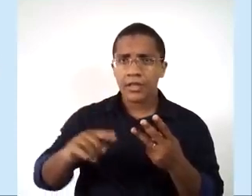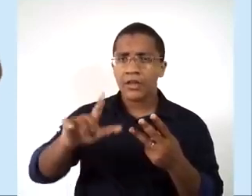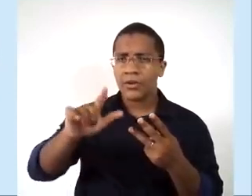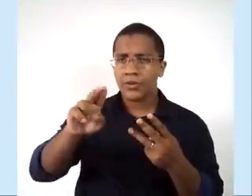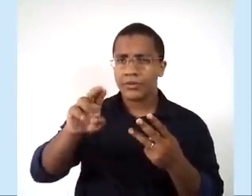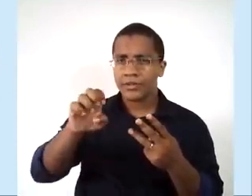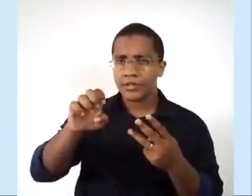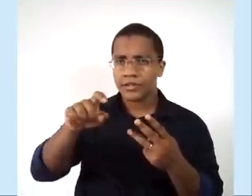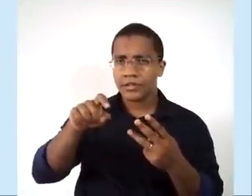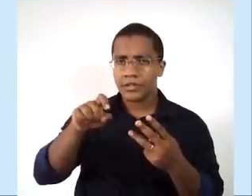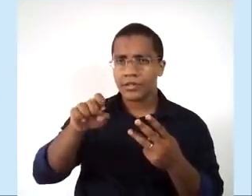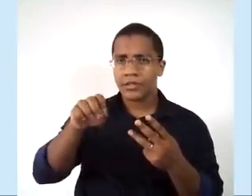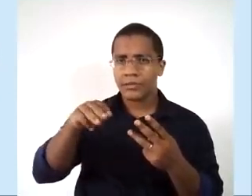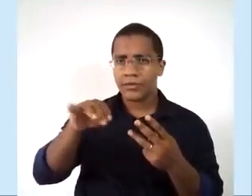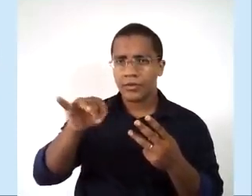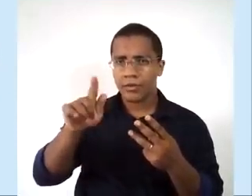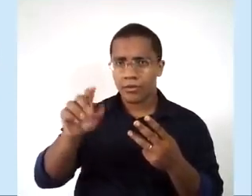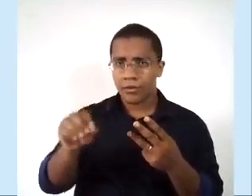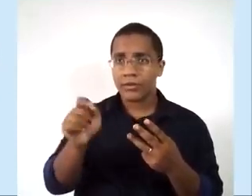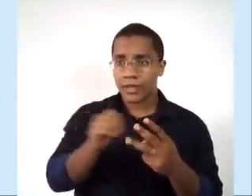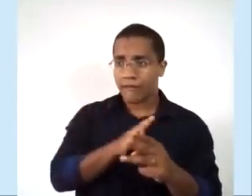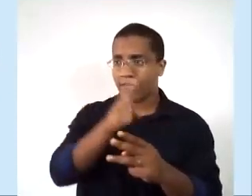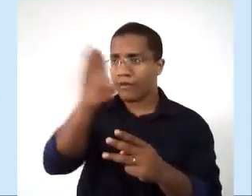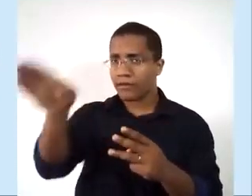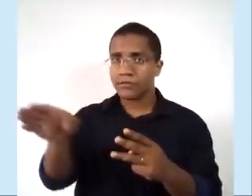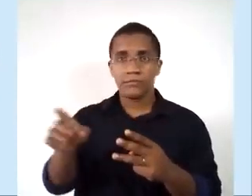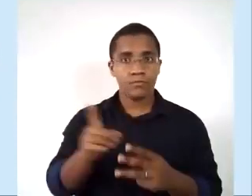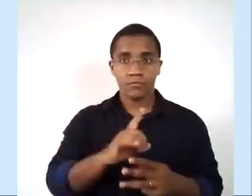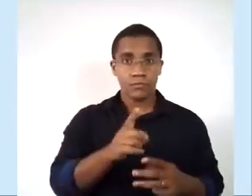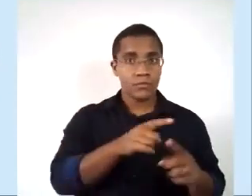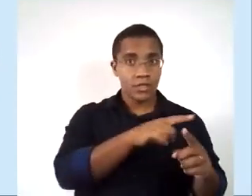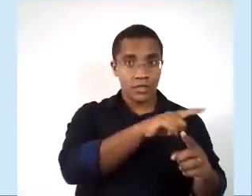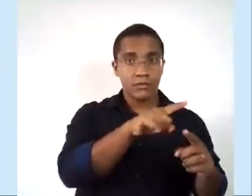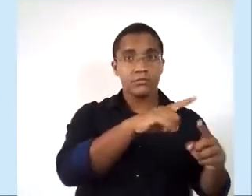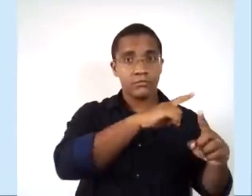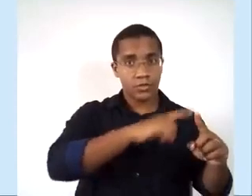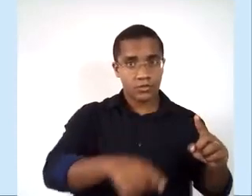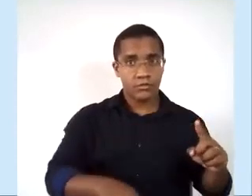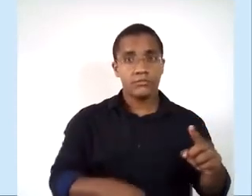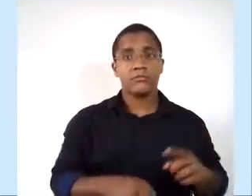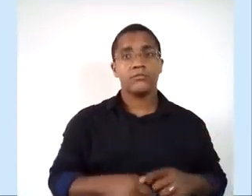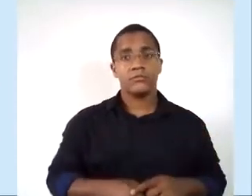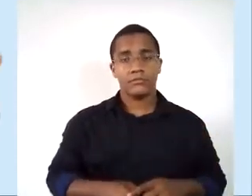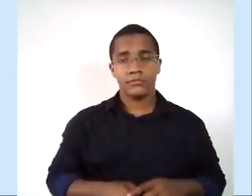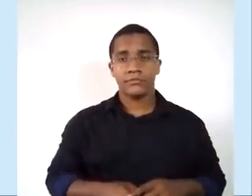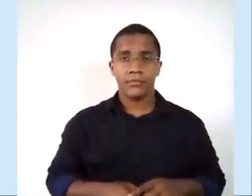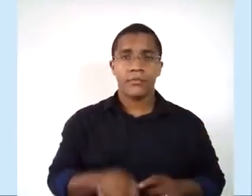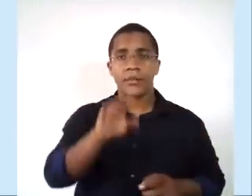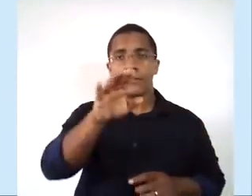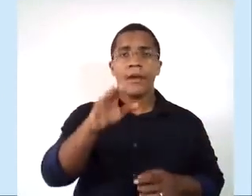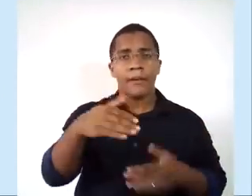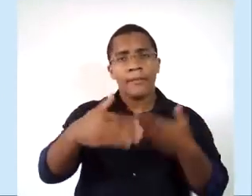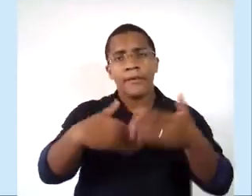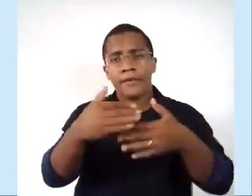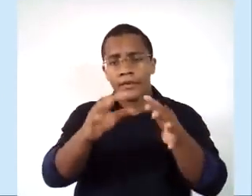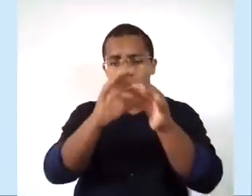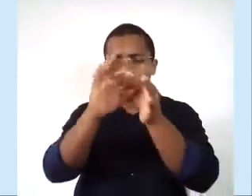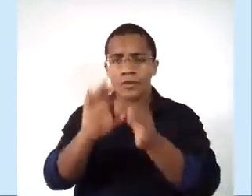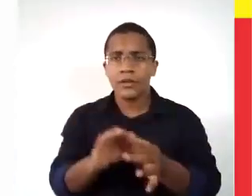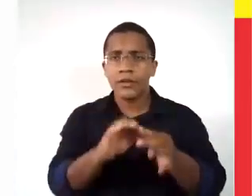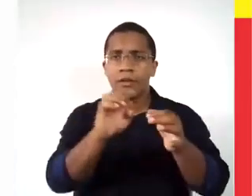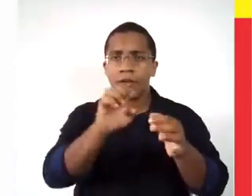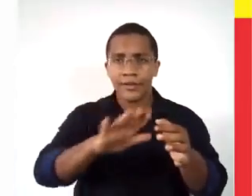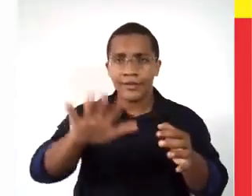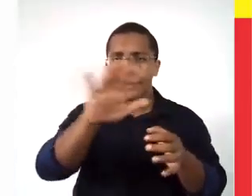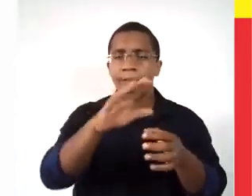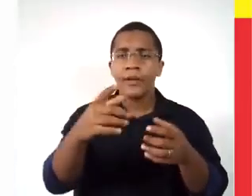continuar. Gente, nesse processo de evolução e formação da União Europeia, tá? Algumas políticas vão ser adotadas, tá? Algumas